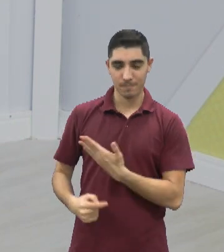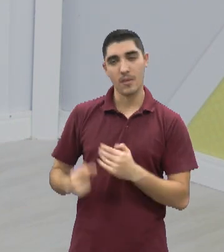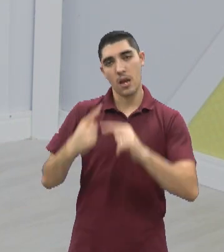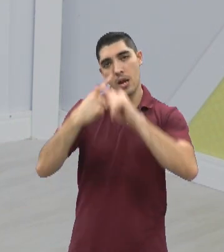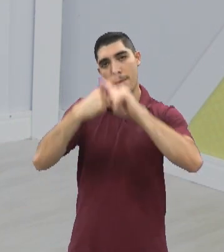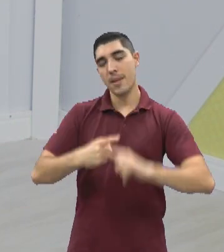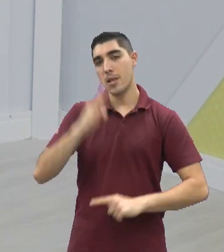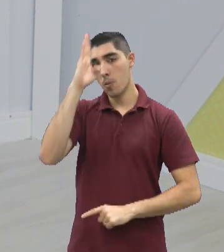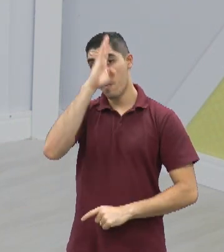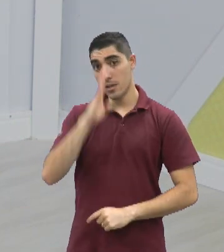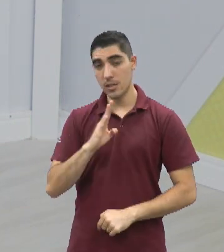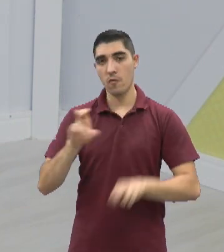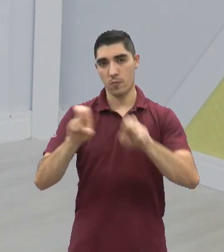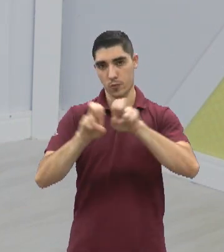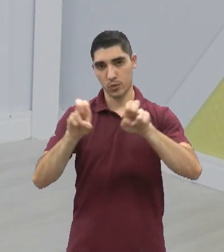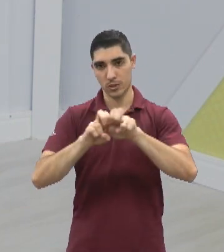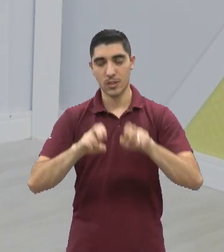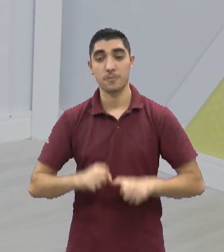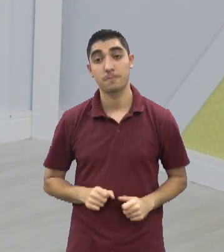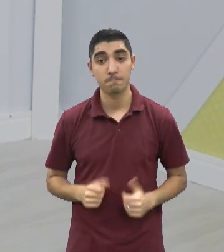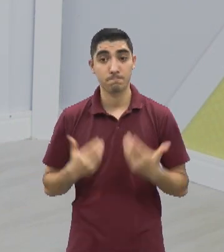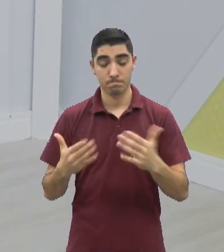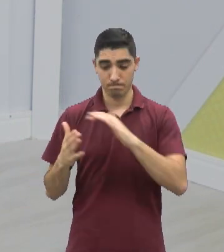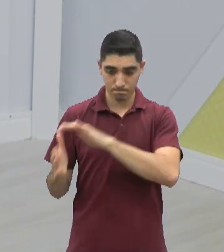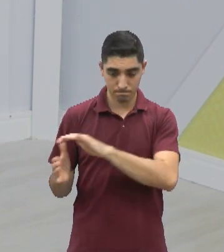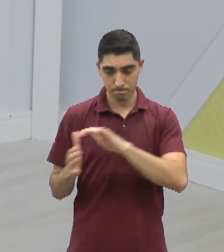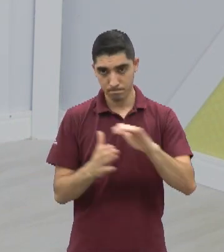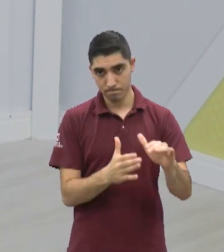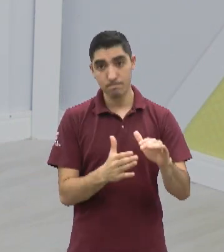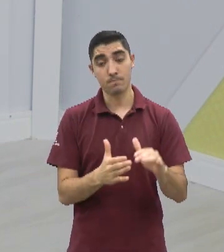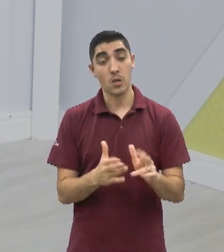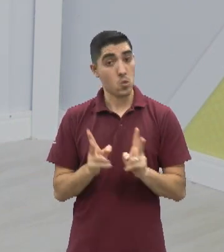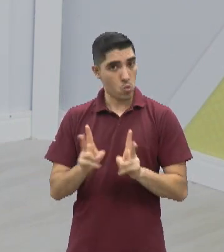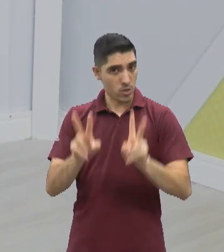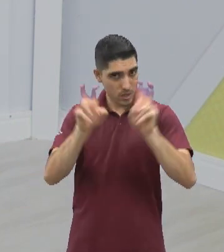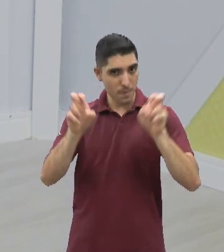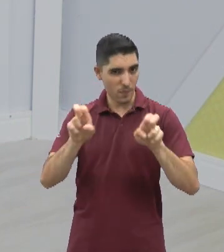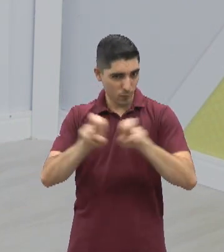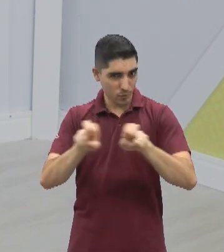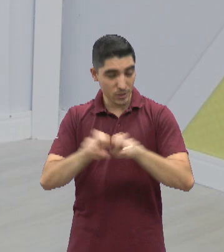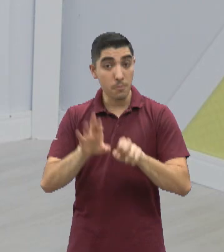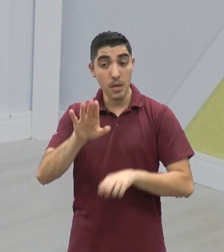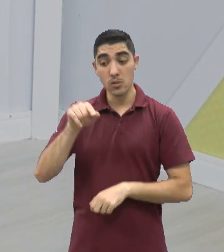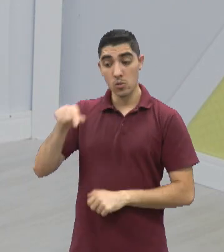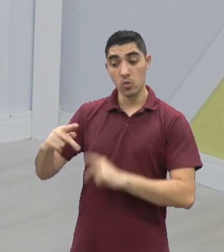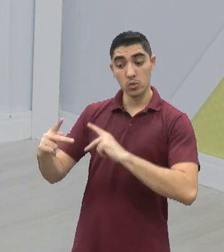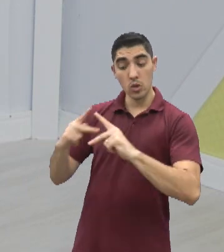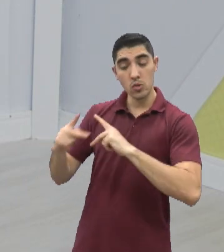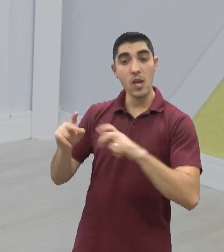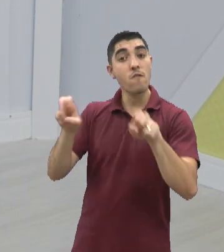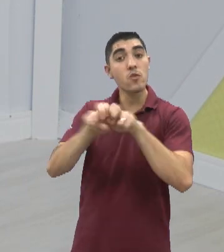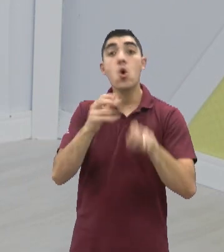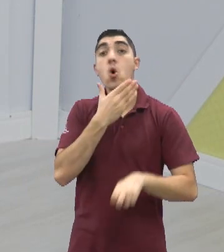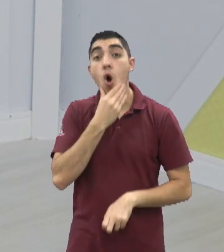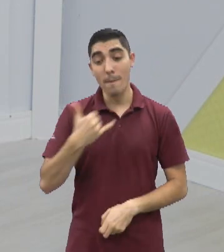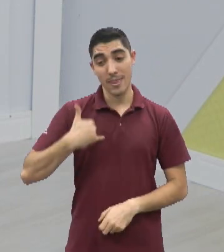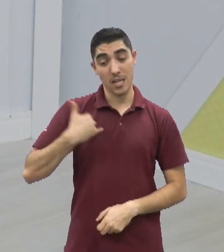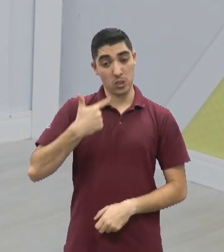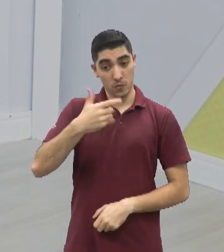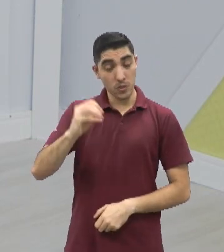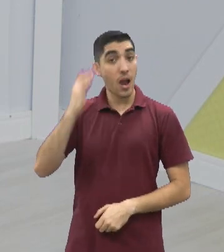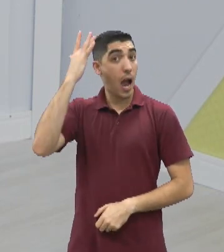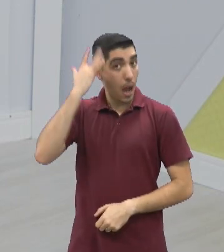de Futsal. Brunão, para a gente fechar esse primeiro bloco, ainda falando de futsal, porque o time do São José Futsal Sub-20 entra em quadra amanhã